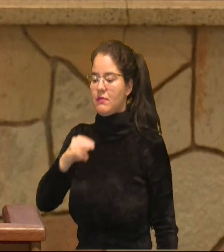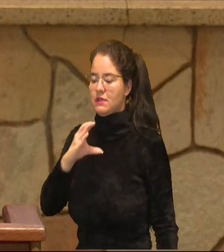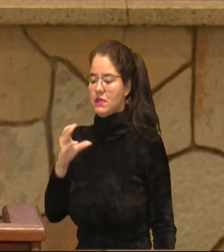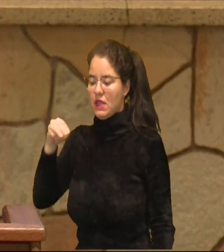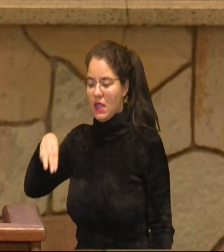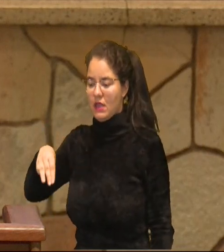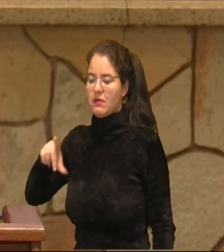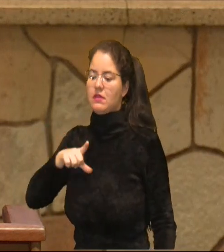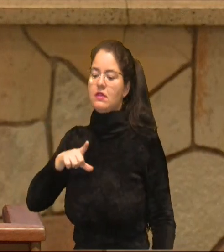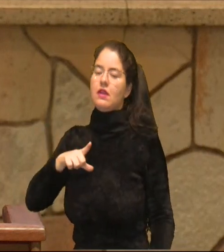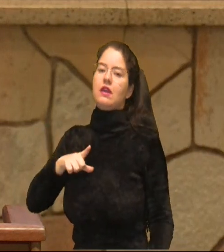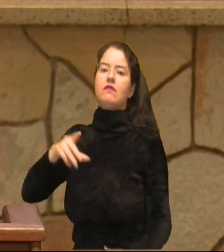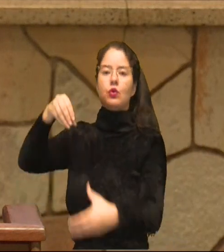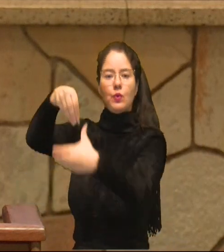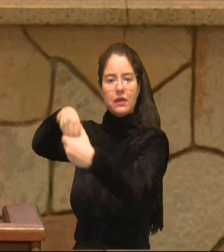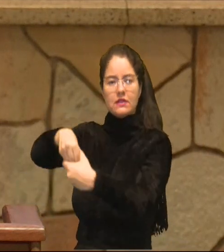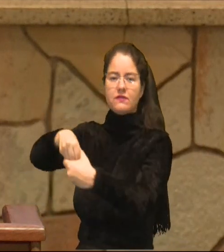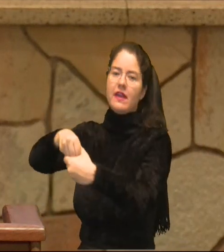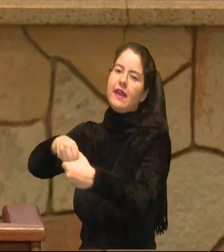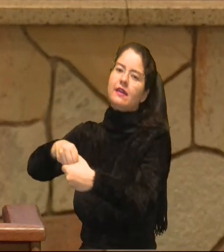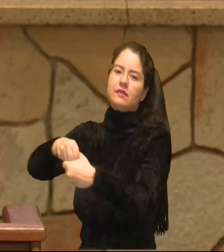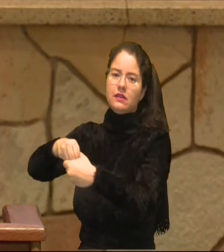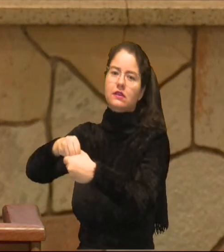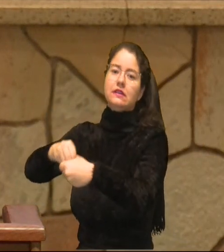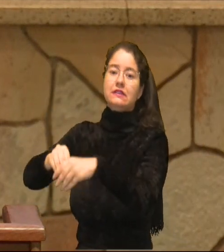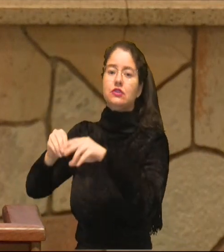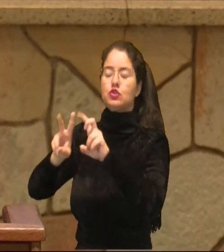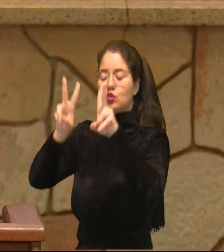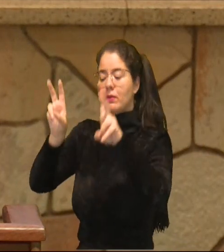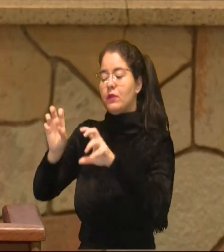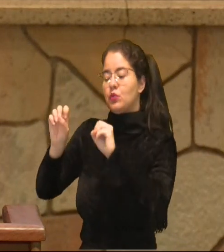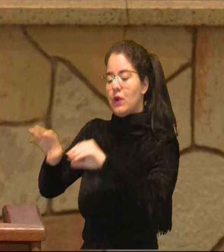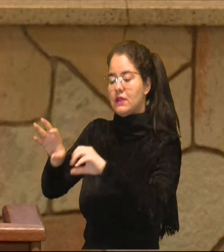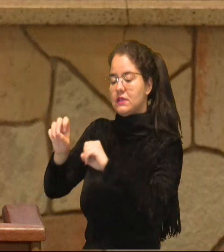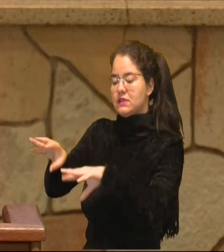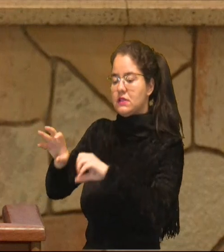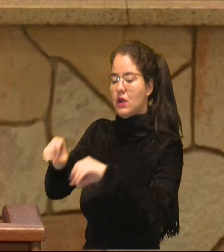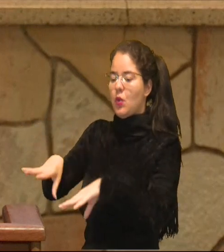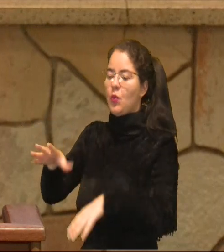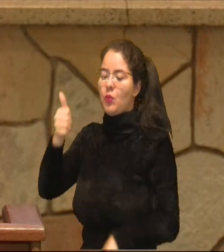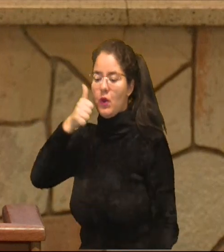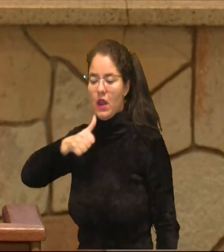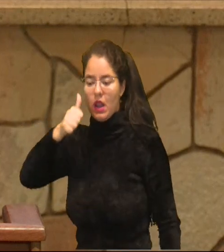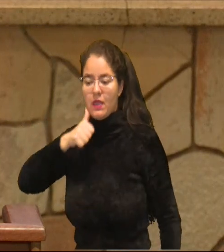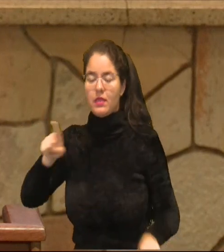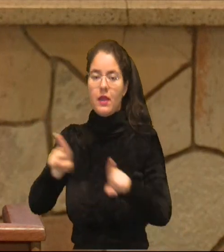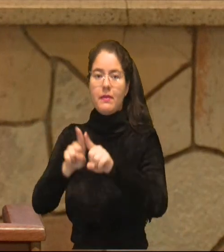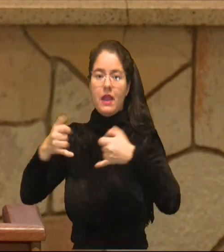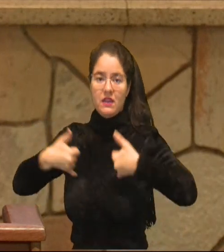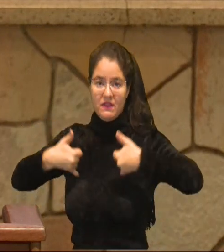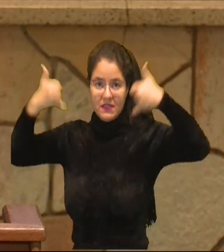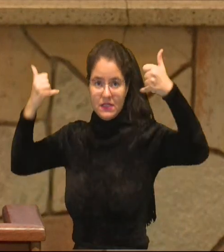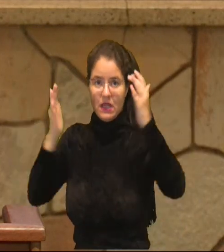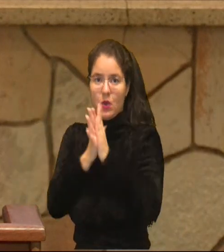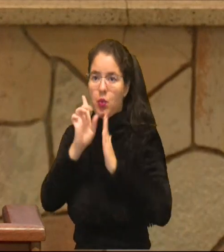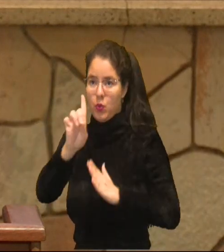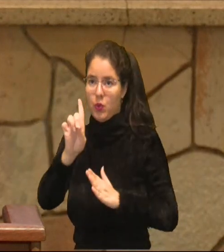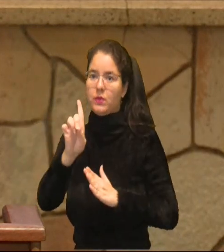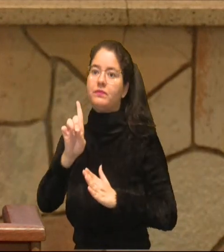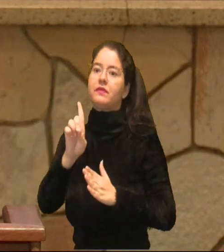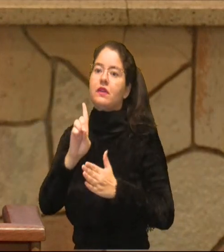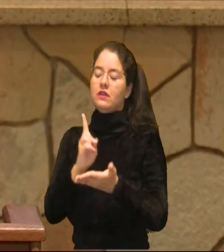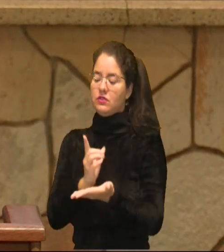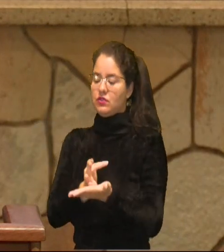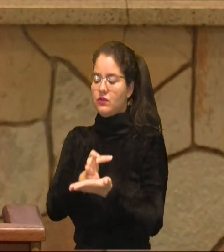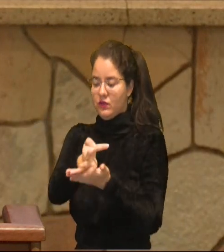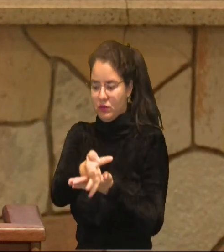do Dia da Educação Feminina. Nesse final de semana também, aniversário da nossa congregação no Riacho Fundo 2. Nosso